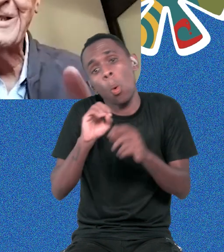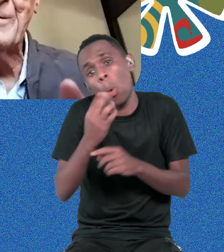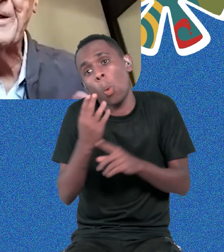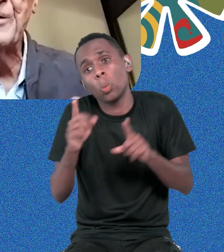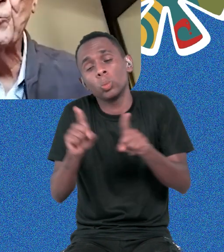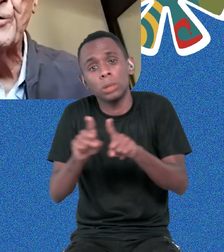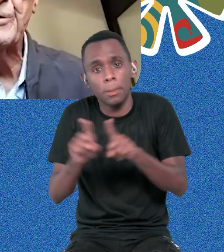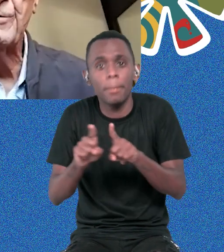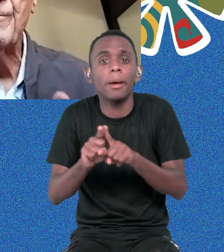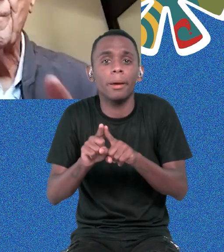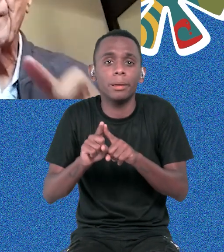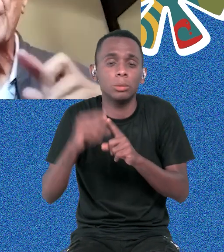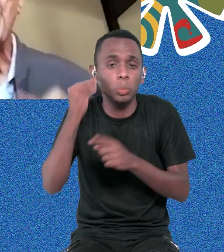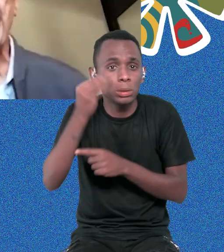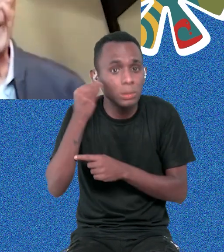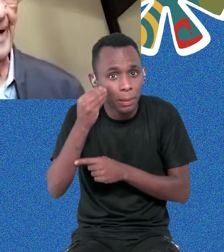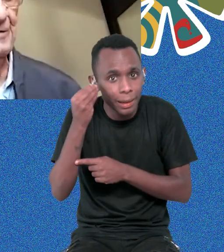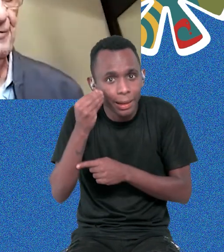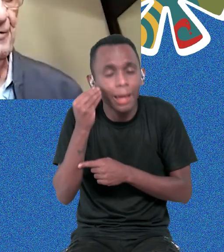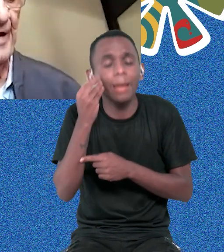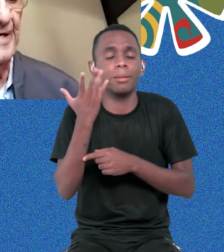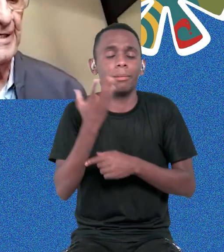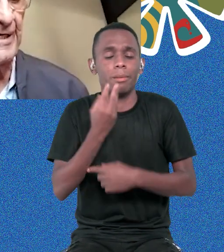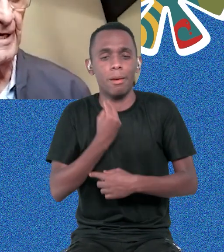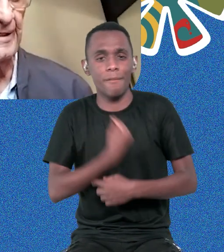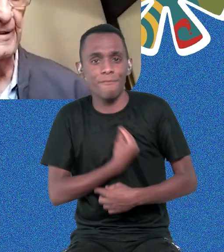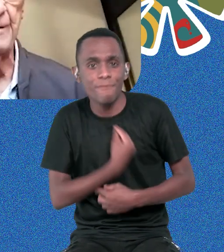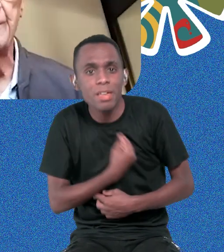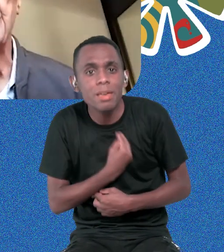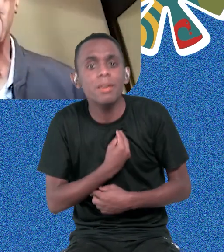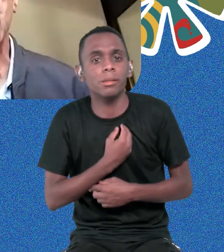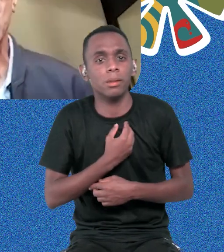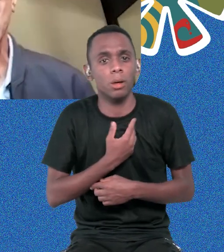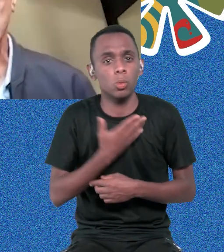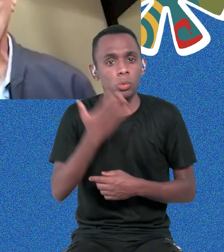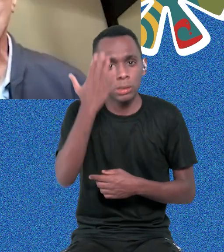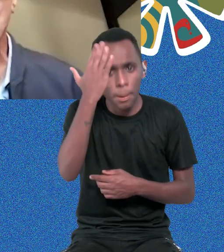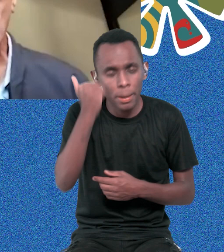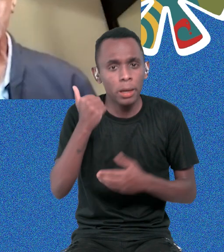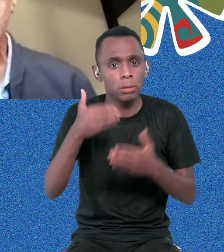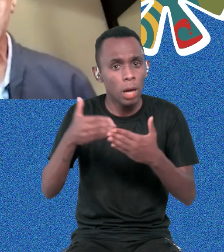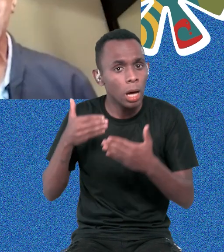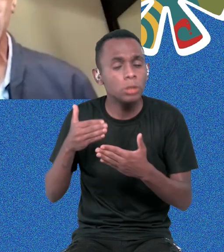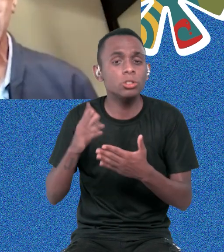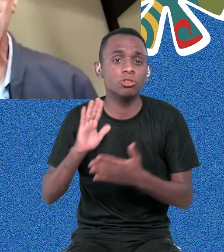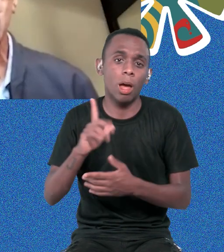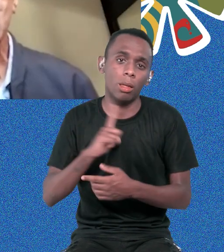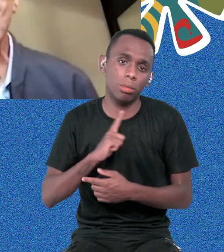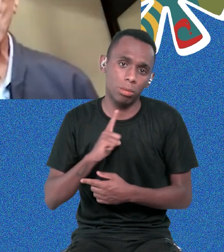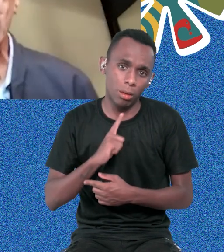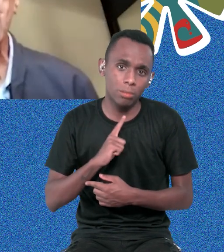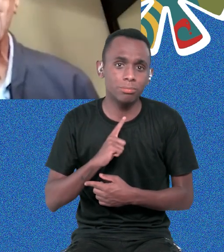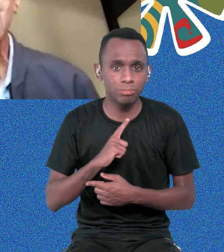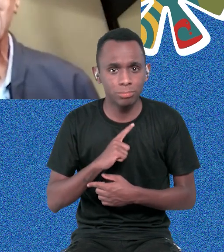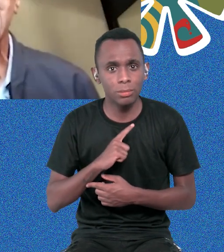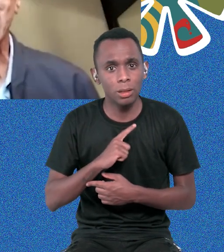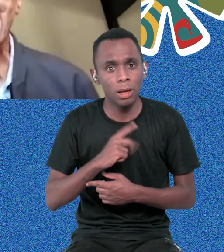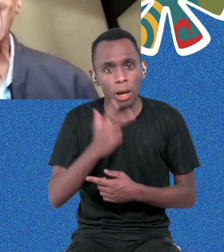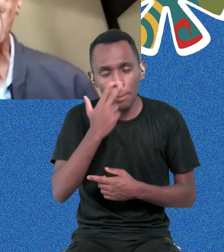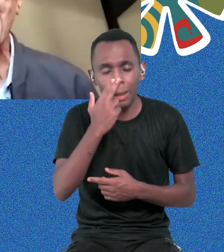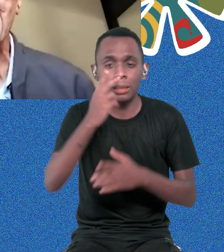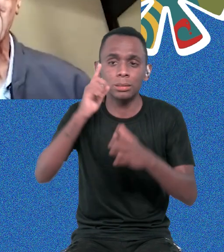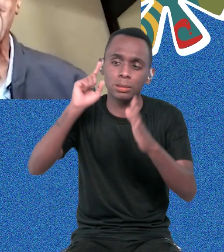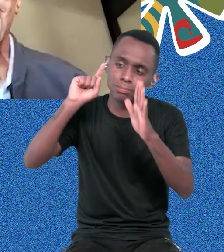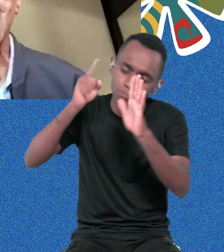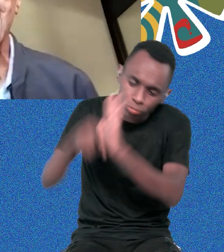causa exatamente de tudo isso, é que as vivências culturais foram